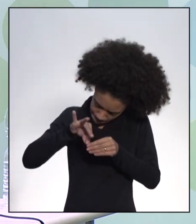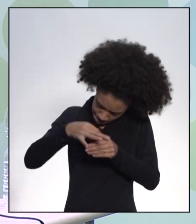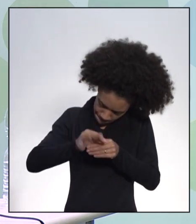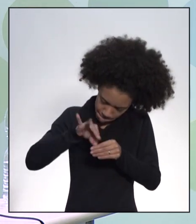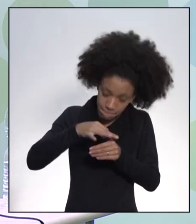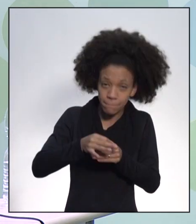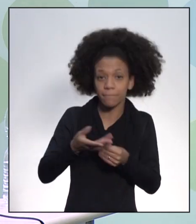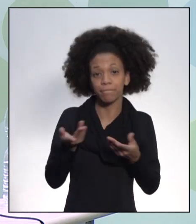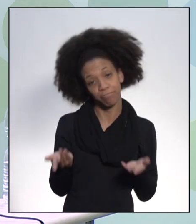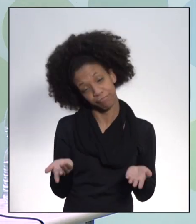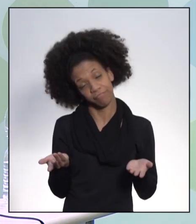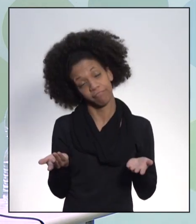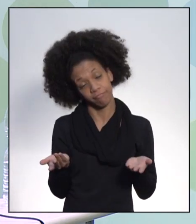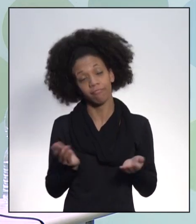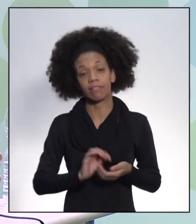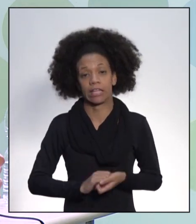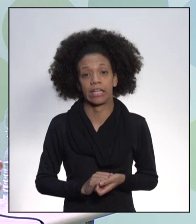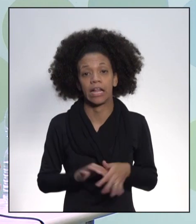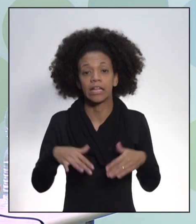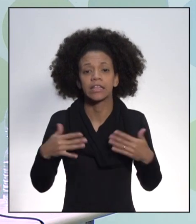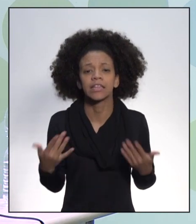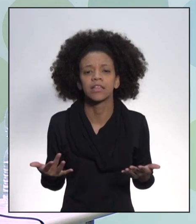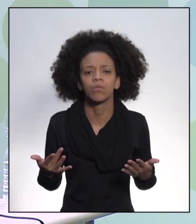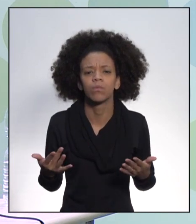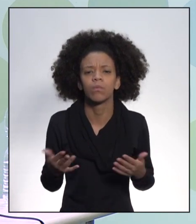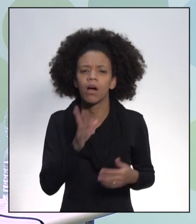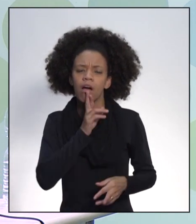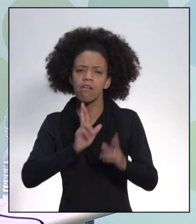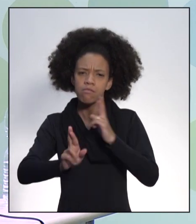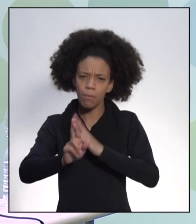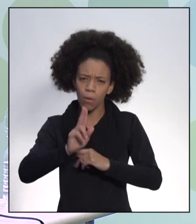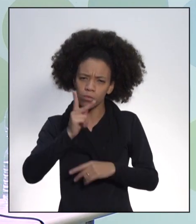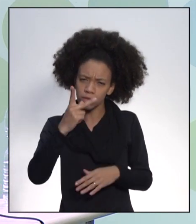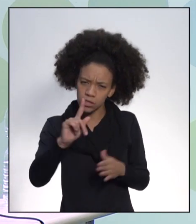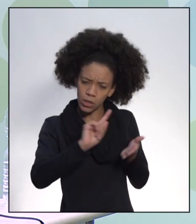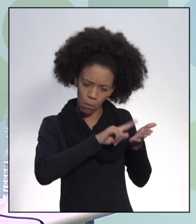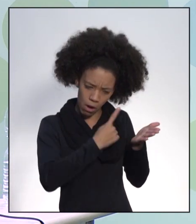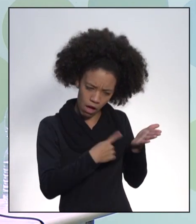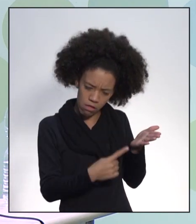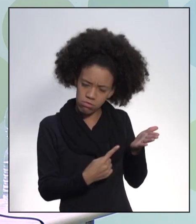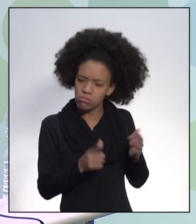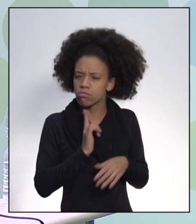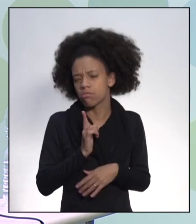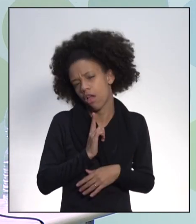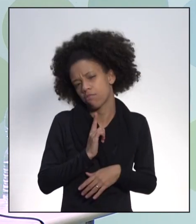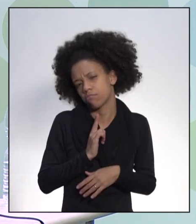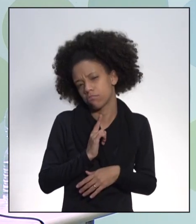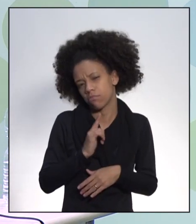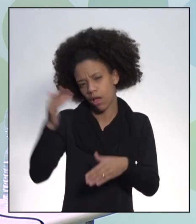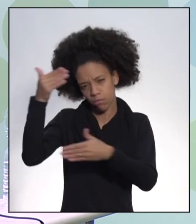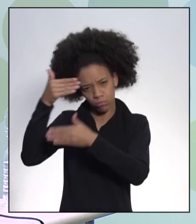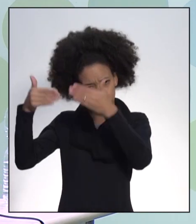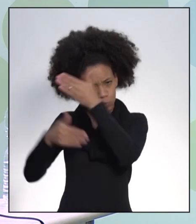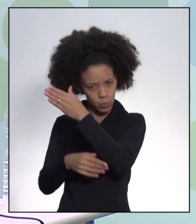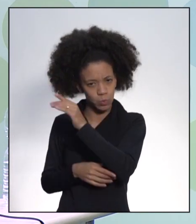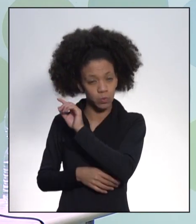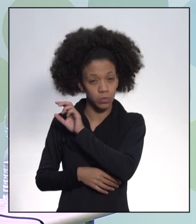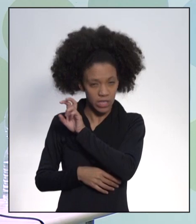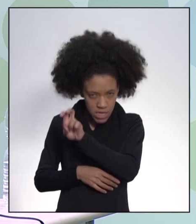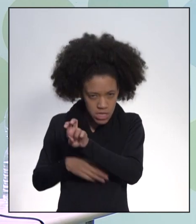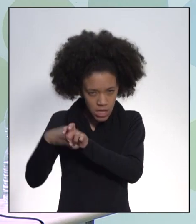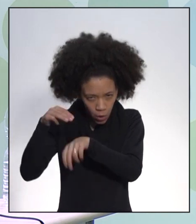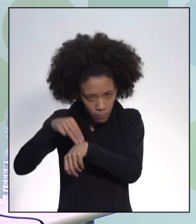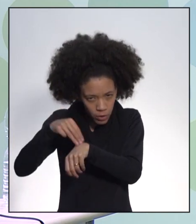agulha, né? Então, gente, respondam em seu caderno. Vocês têm... na tela vai aparecer um relógio escrito 5